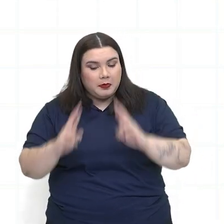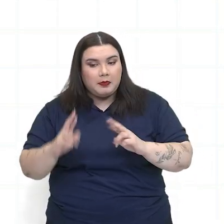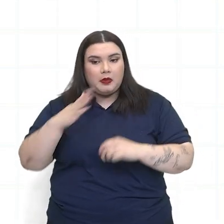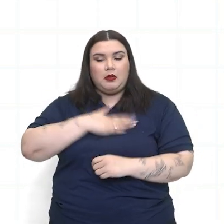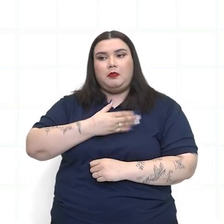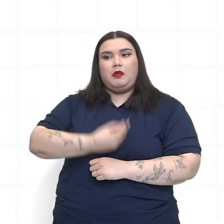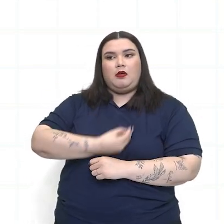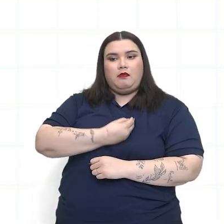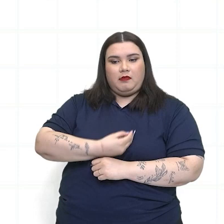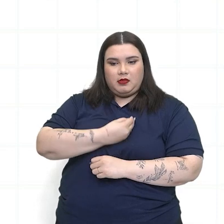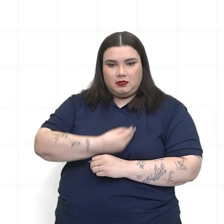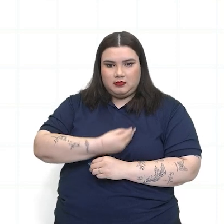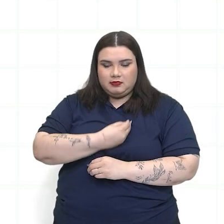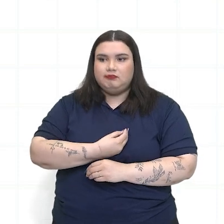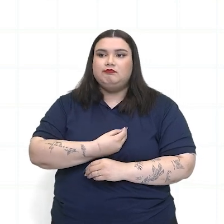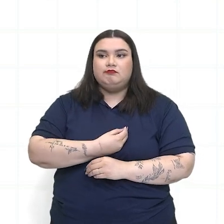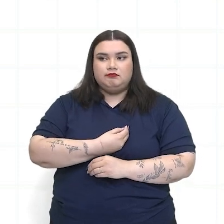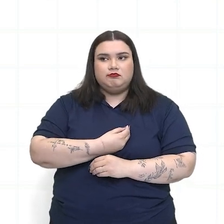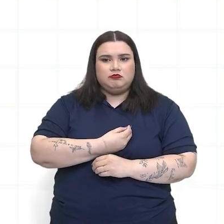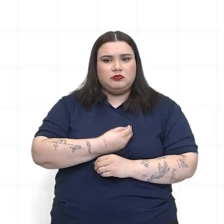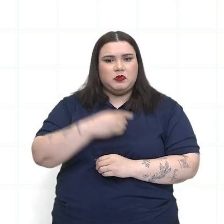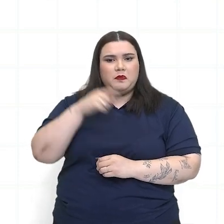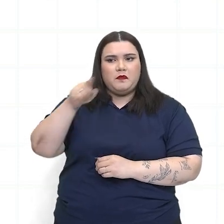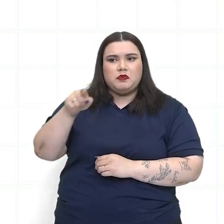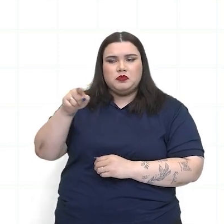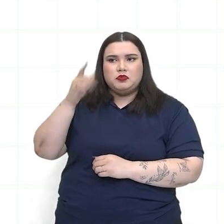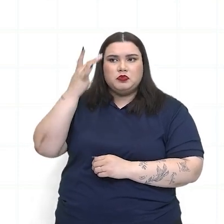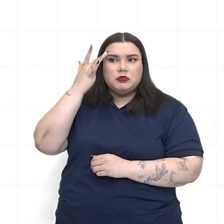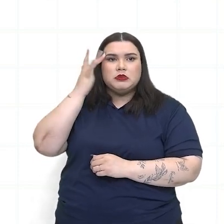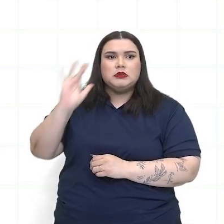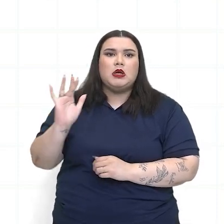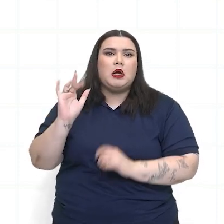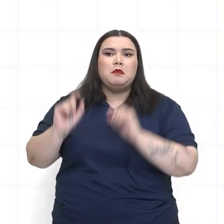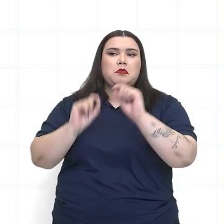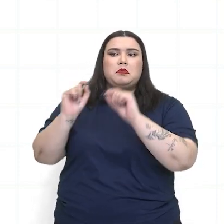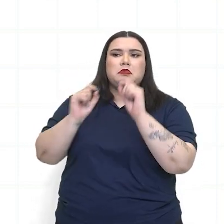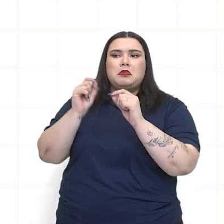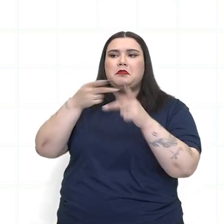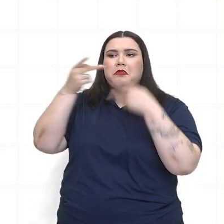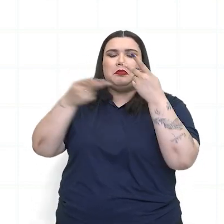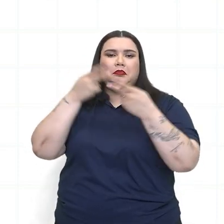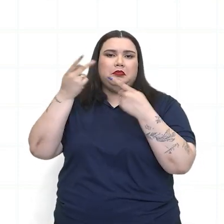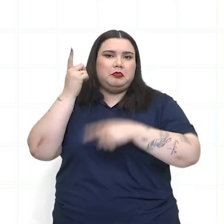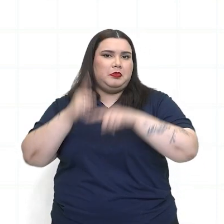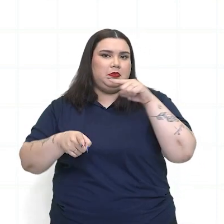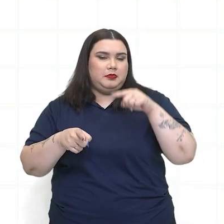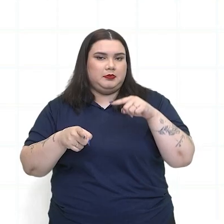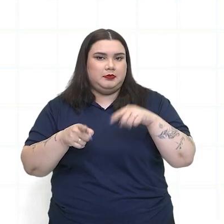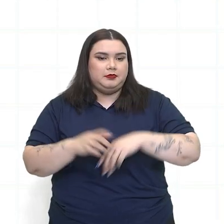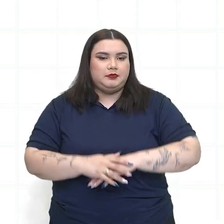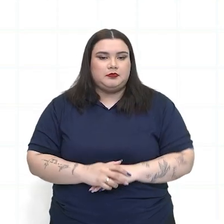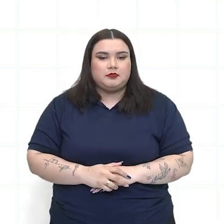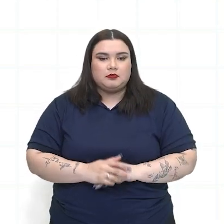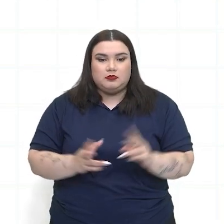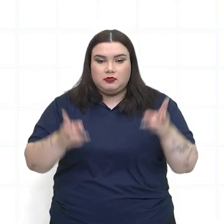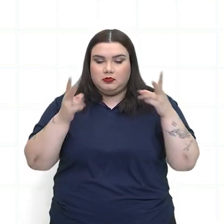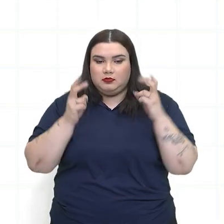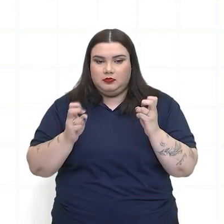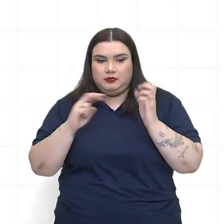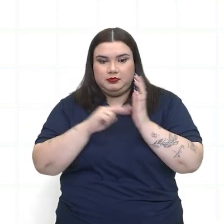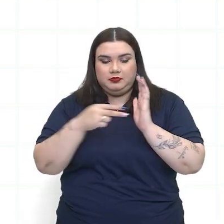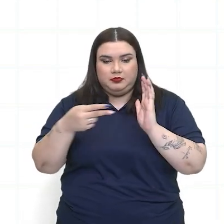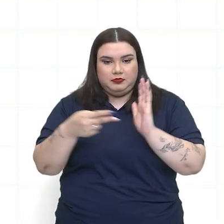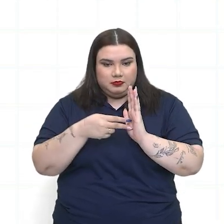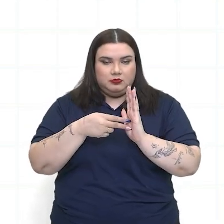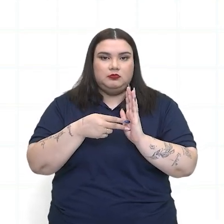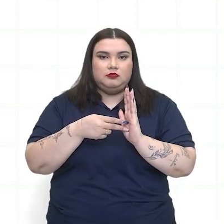vida. Respeite a minha vida, vírgula. Não fale sobre o que não sabe. Veja qual é o sentido aqui.